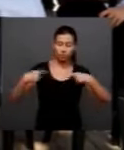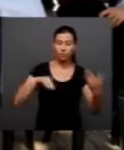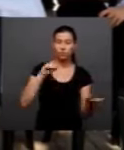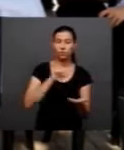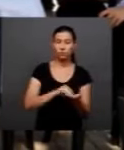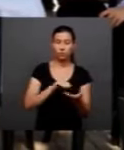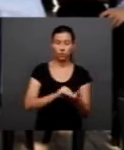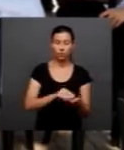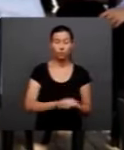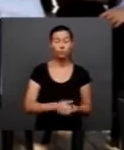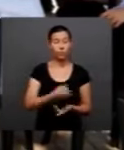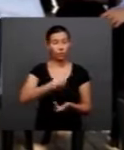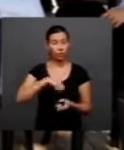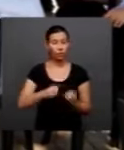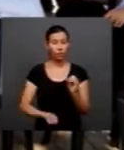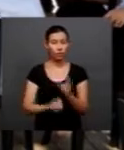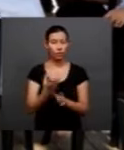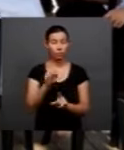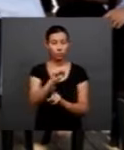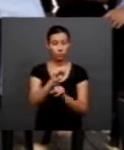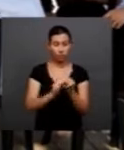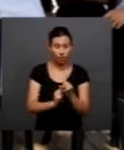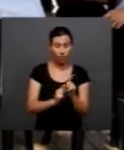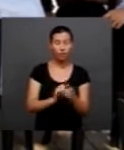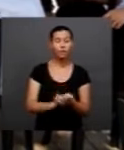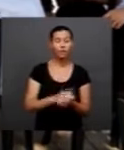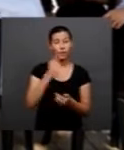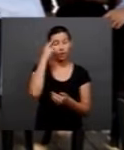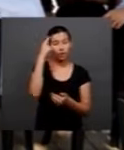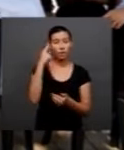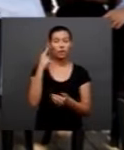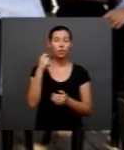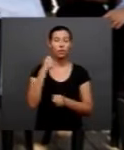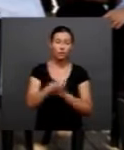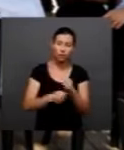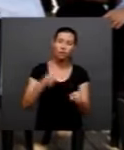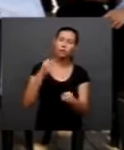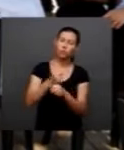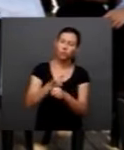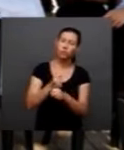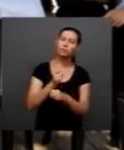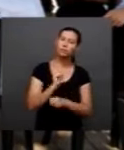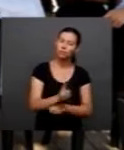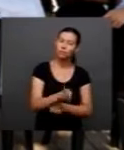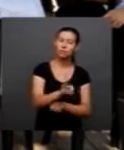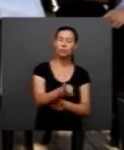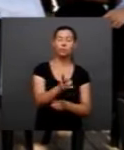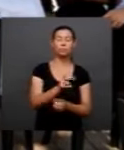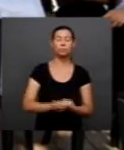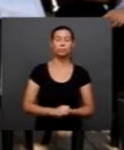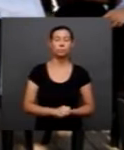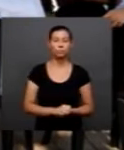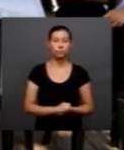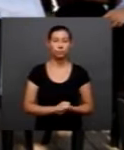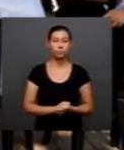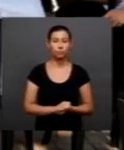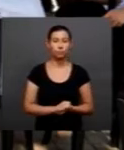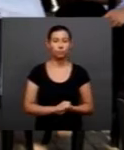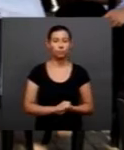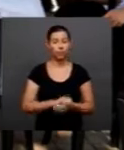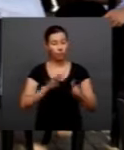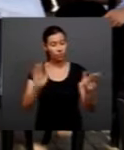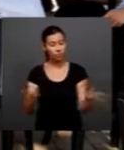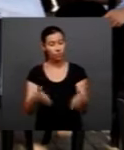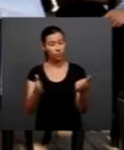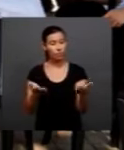Nossa ideia é que esse seja um evento institucional, que aconteça esse ano e aconteça e se repita nos próximos anos. Ele é promovido por